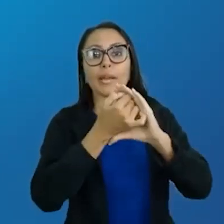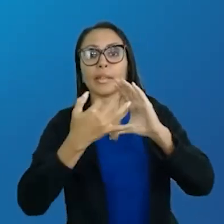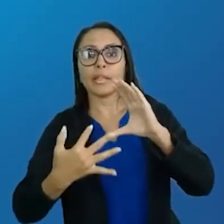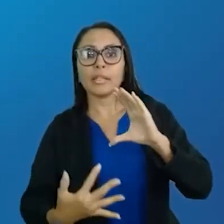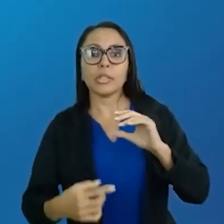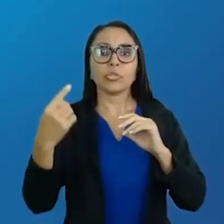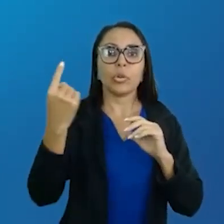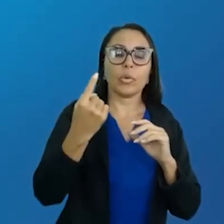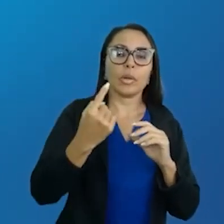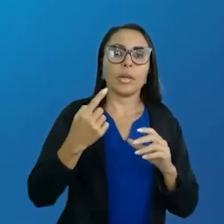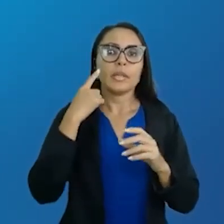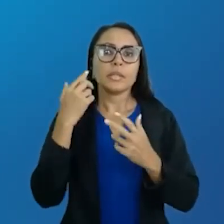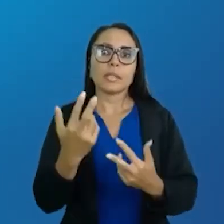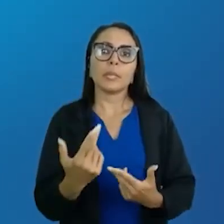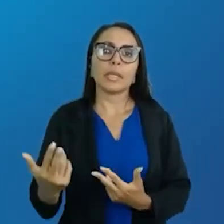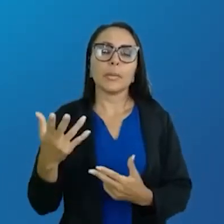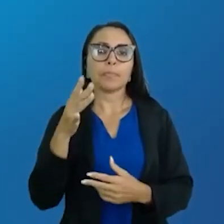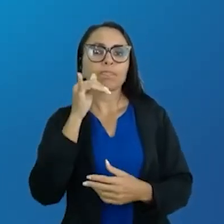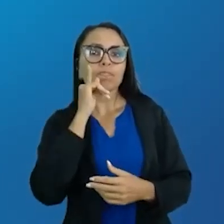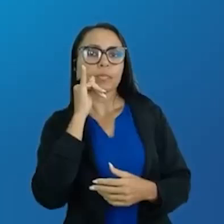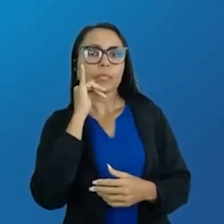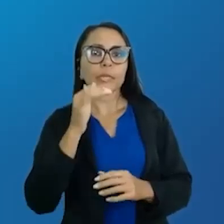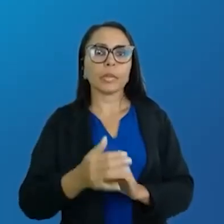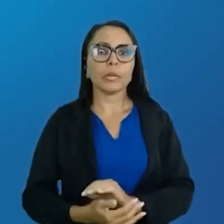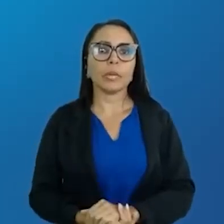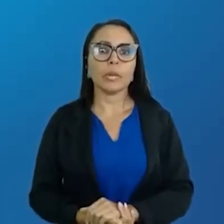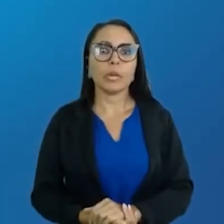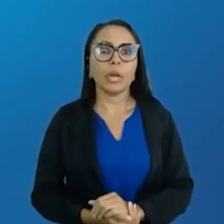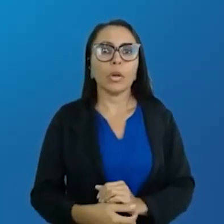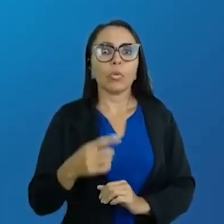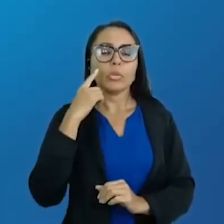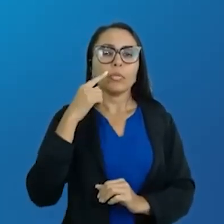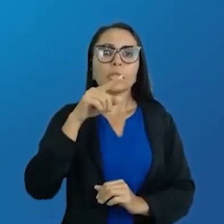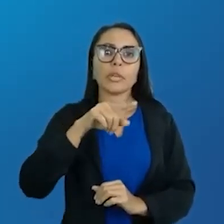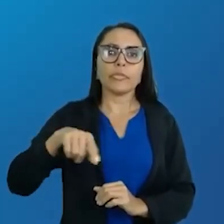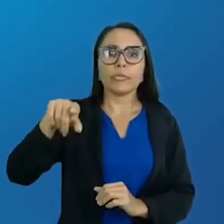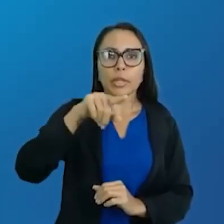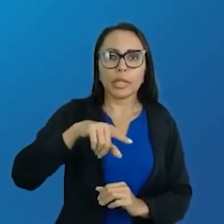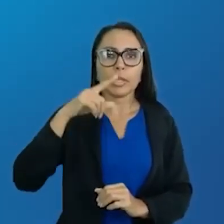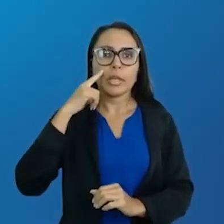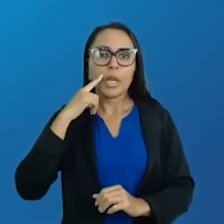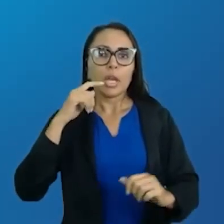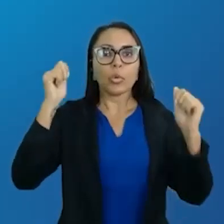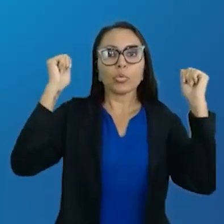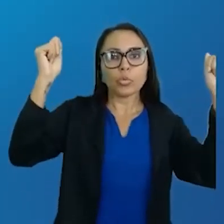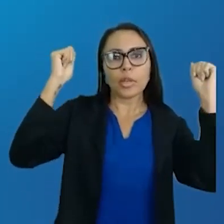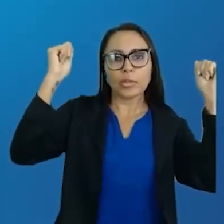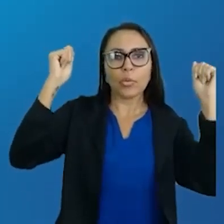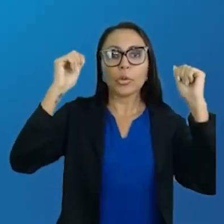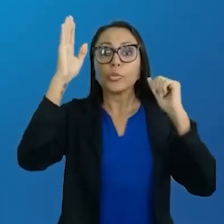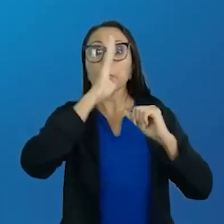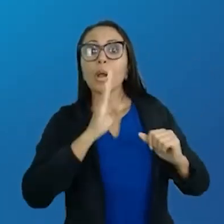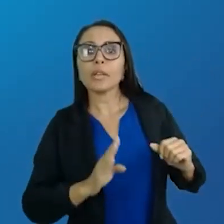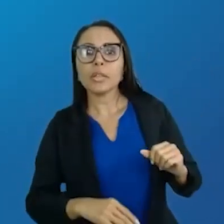aos olhos do leitor. E aqui tem um bom exemplo, tipo a torcida. Quando você vê torcedores do Brasil. Mas se você parar para pensar, aí